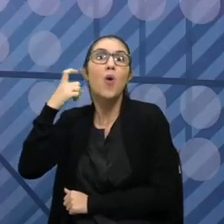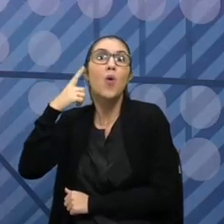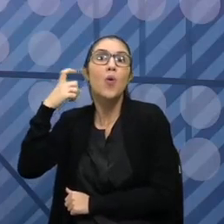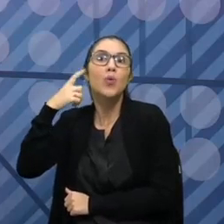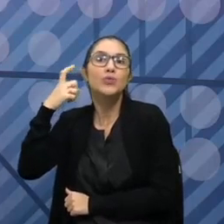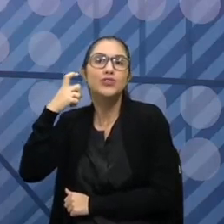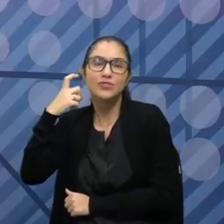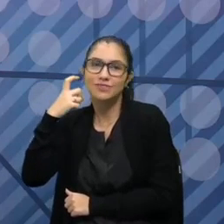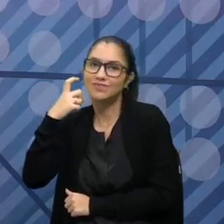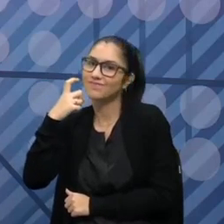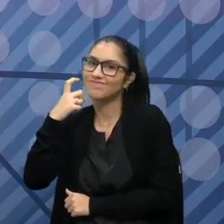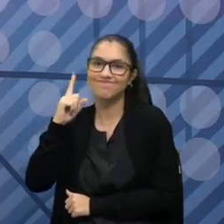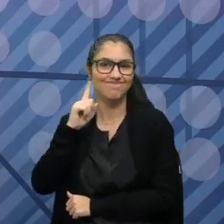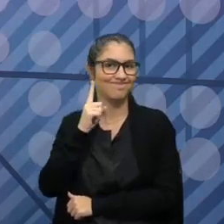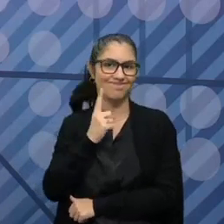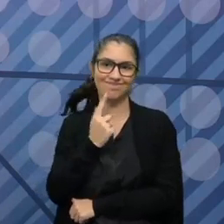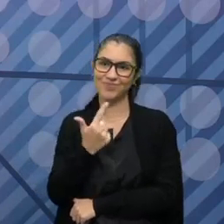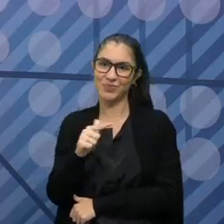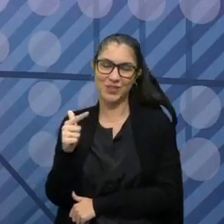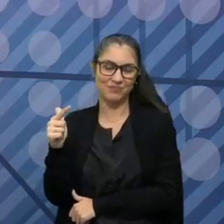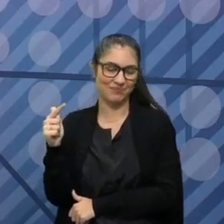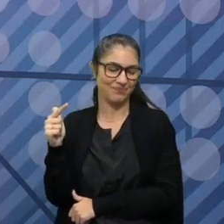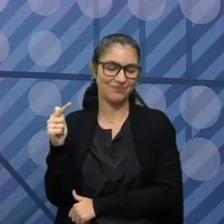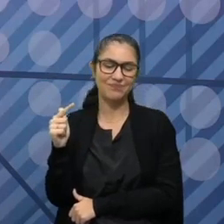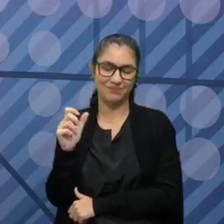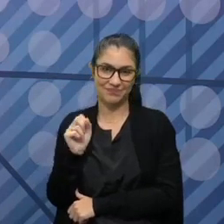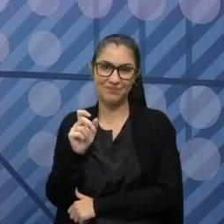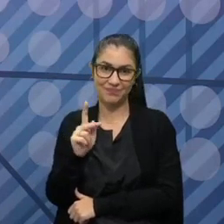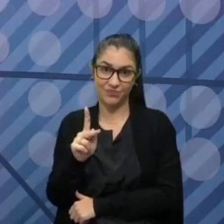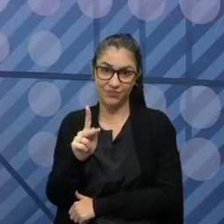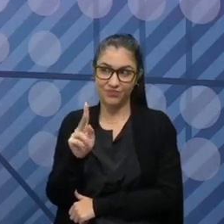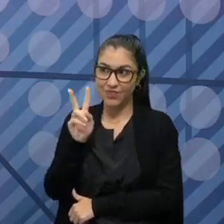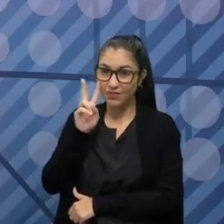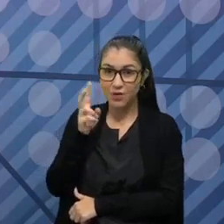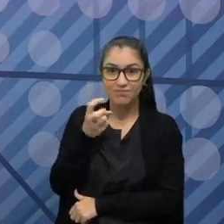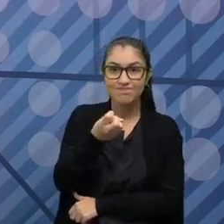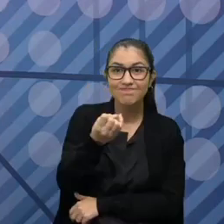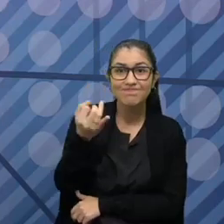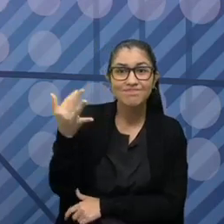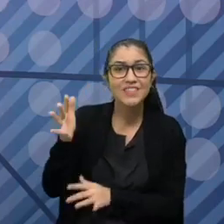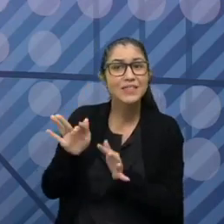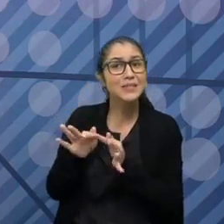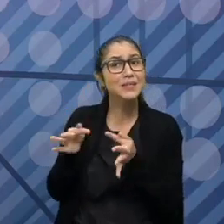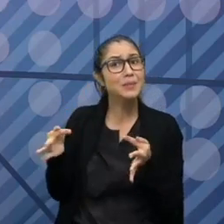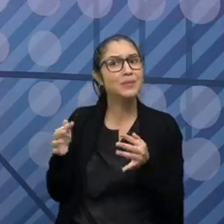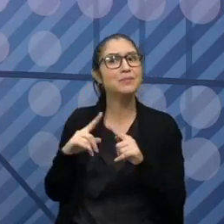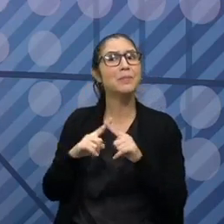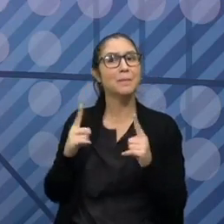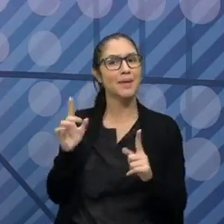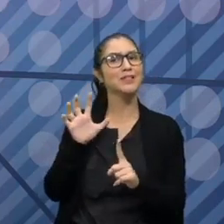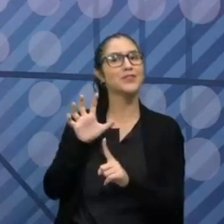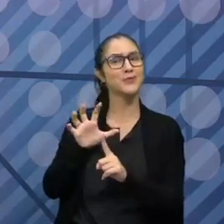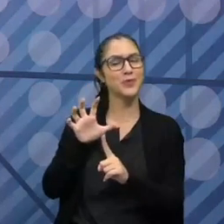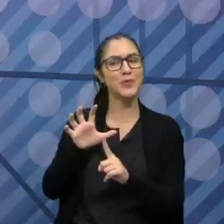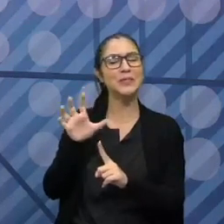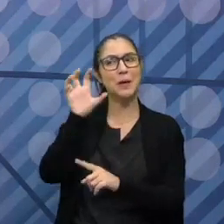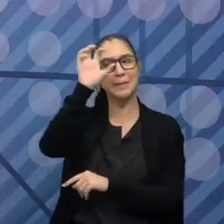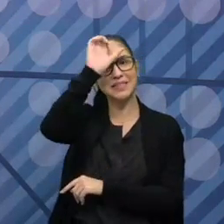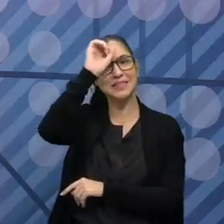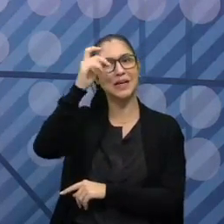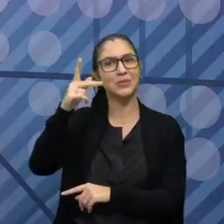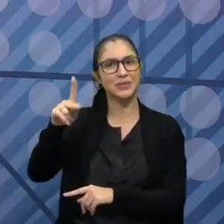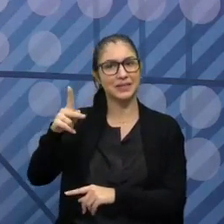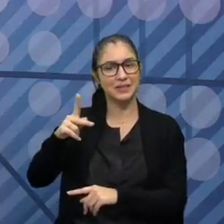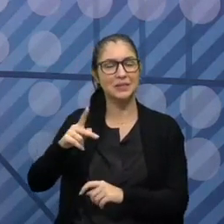dela. Surdo não tem isso, ok? Olha quantas coisas que são simples, mas que influenciam no aprendizado da criança